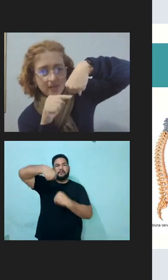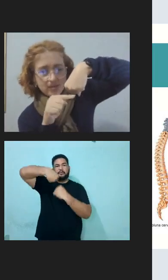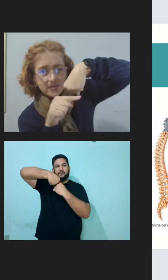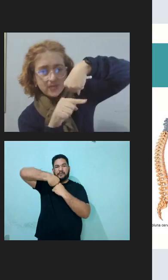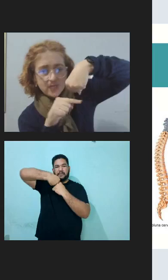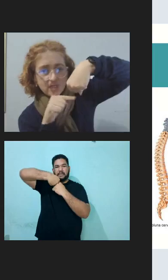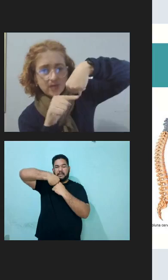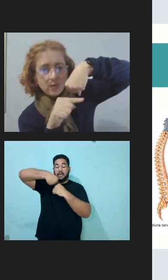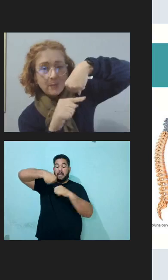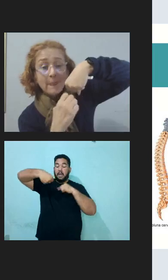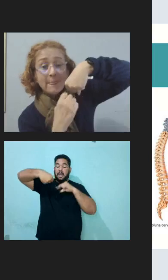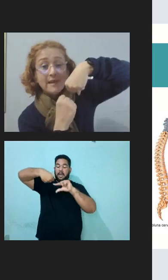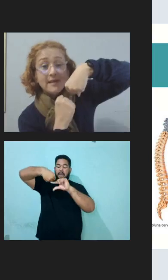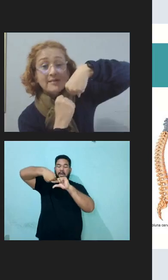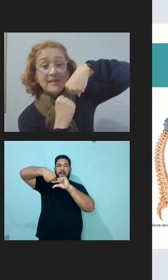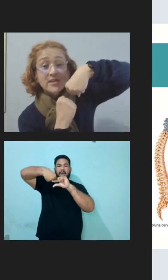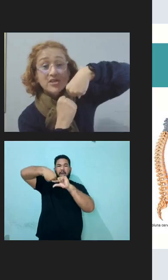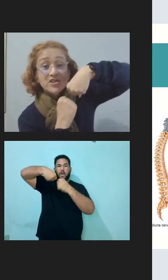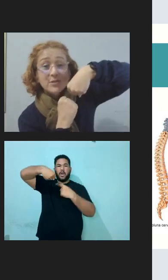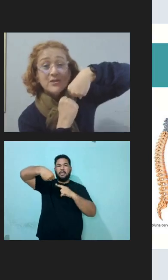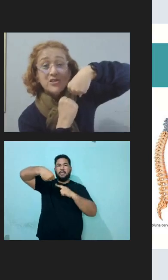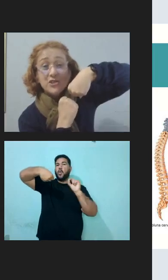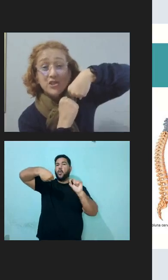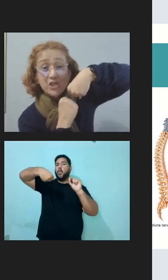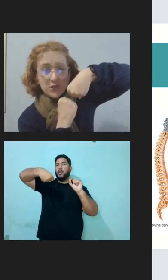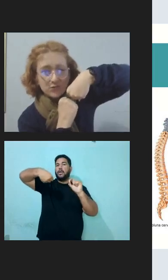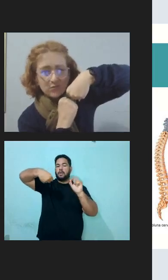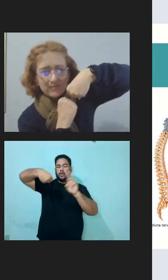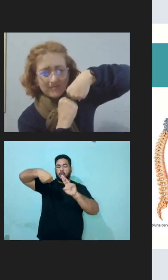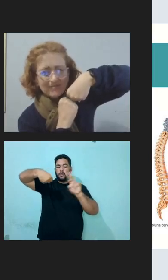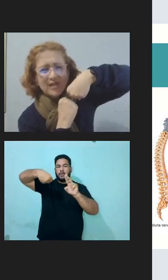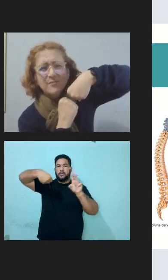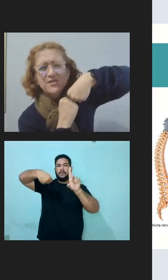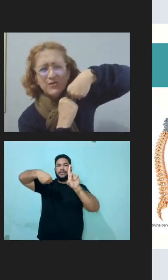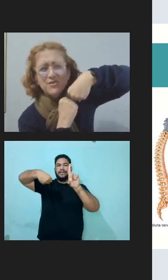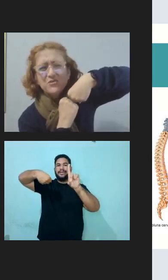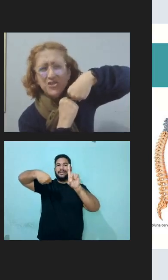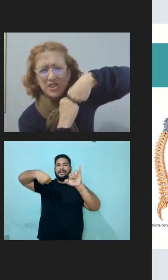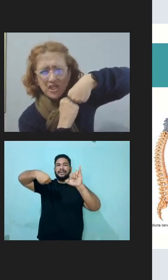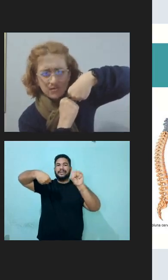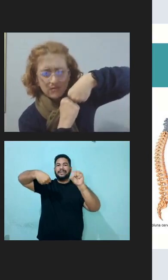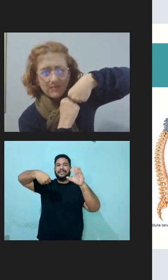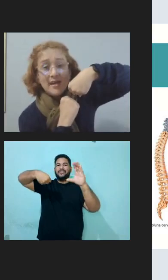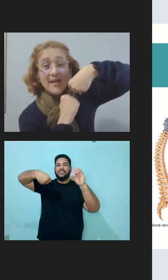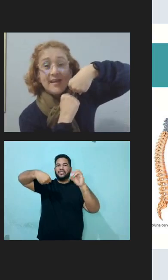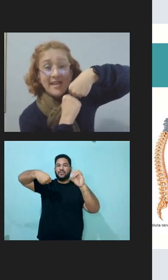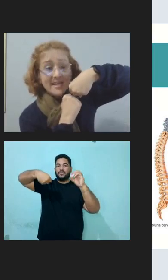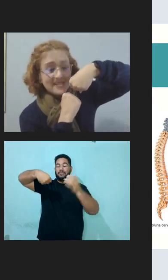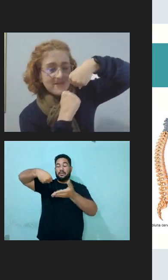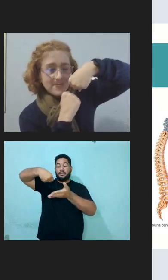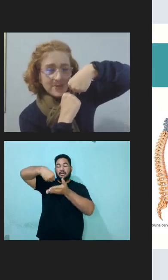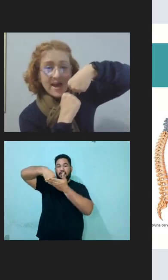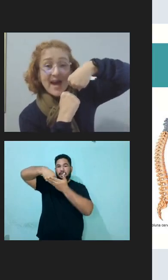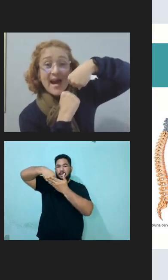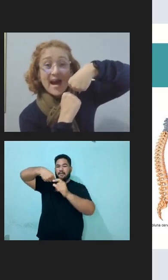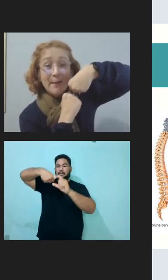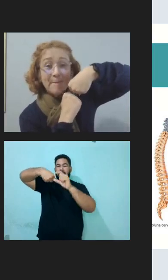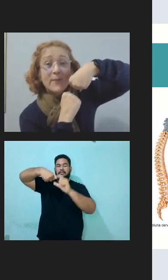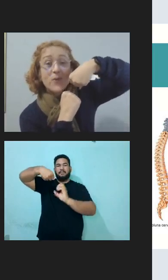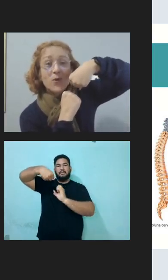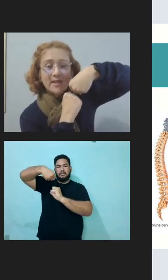nesse meiozinho aqui, ó, tem o que a gente chama de disco, como se fosse um disco. Ele serve